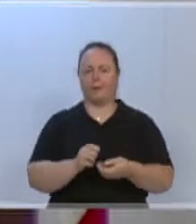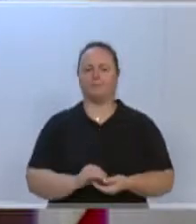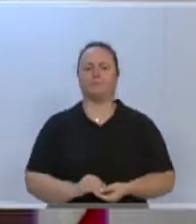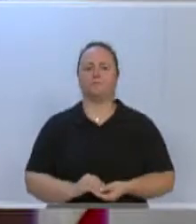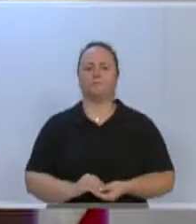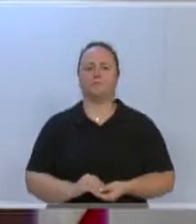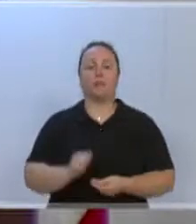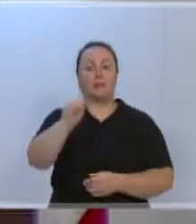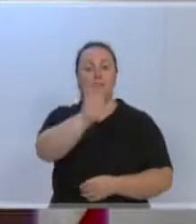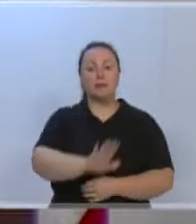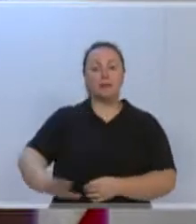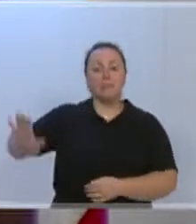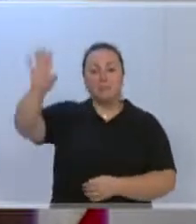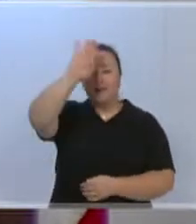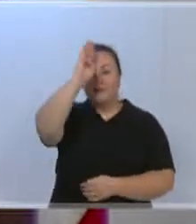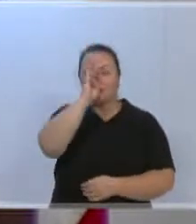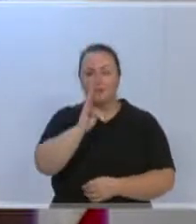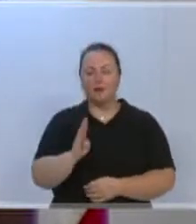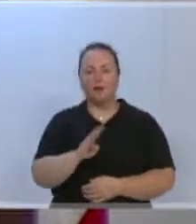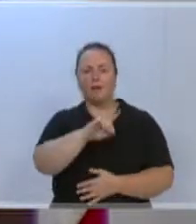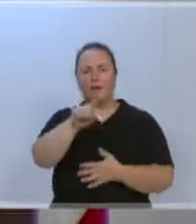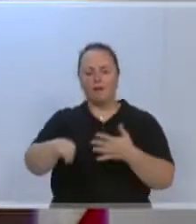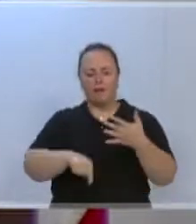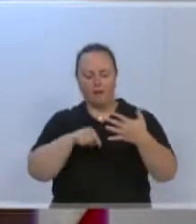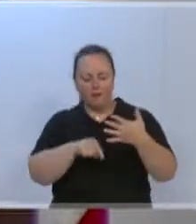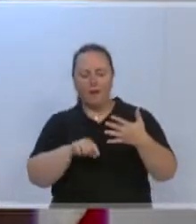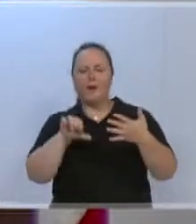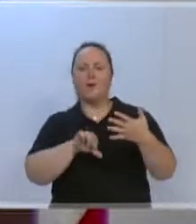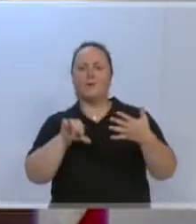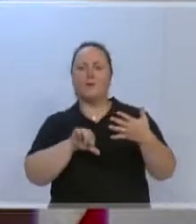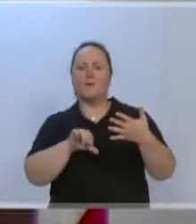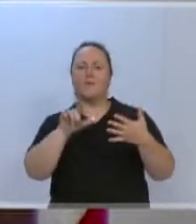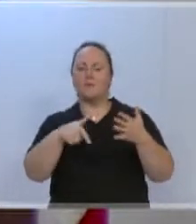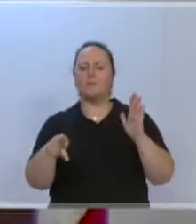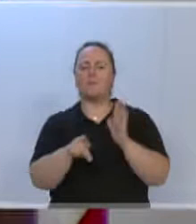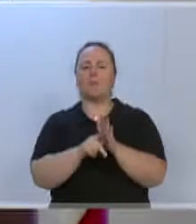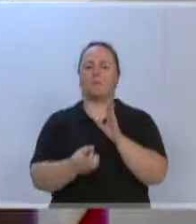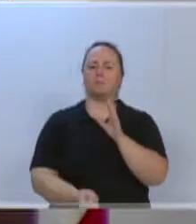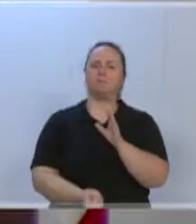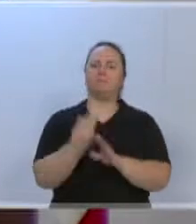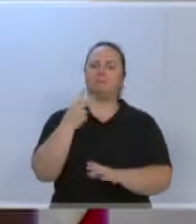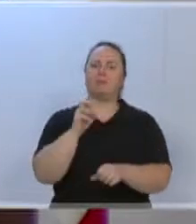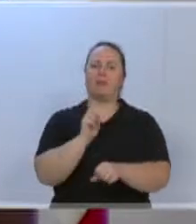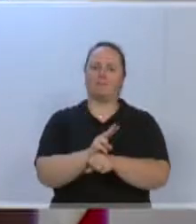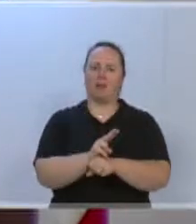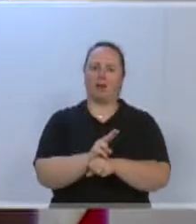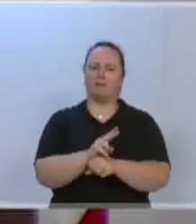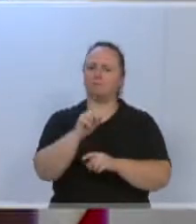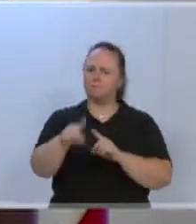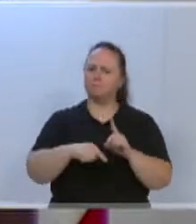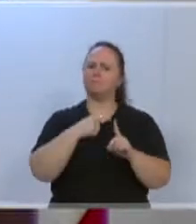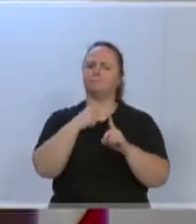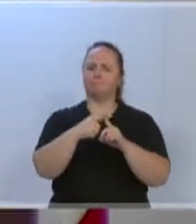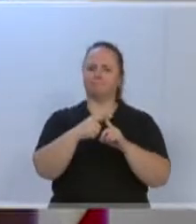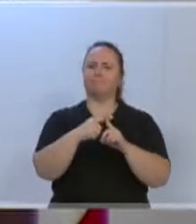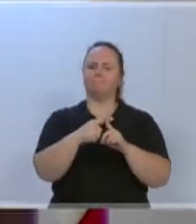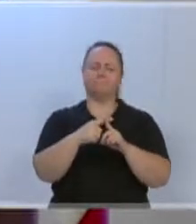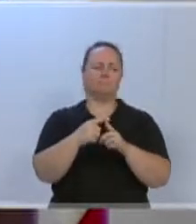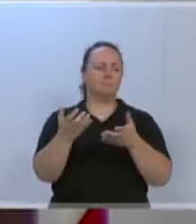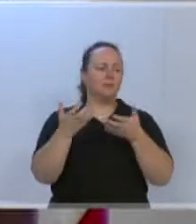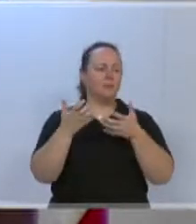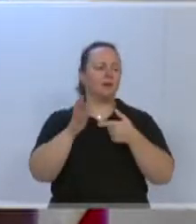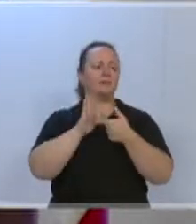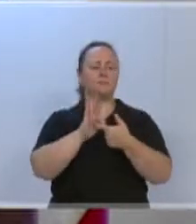nacional blumenau é a nona cidade no ranking nacional na geração de empregos isso é muito positivo e eu quero fazer esse